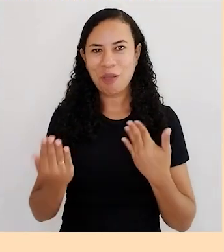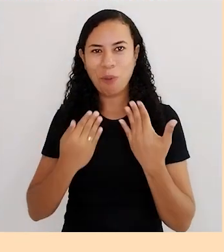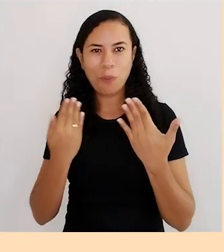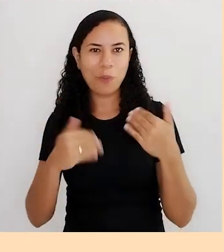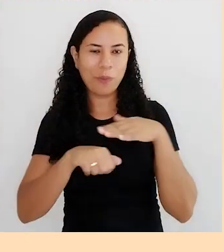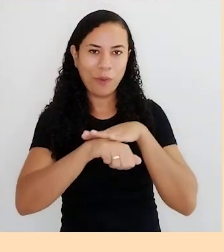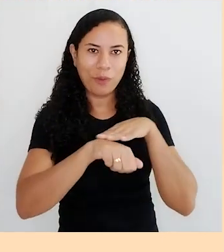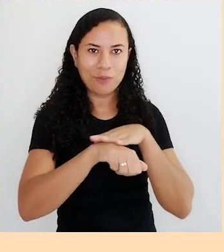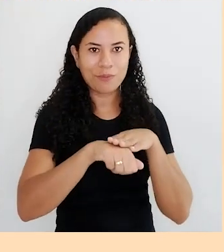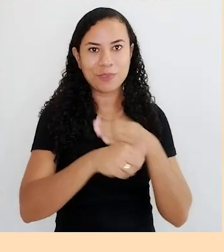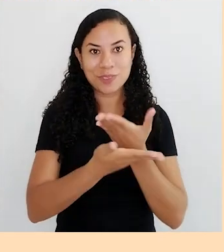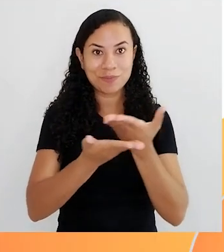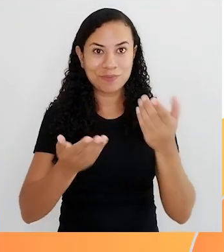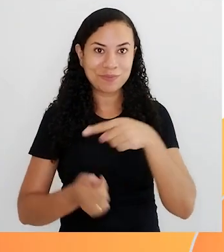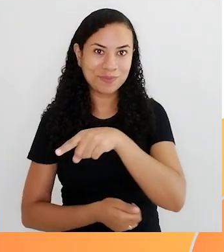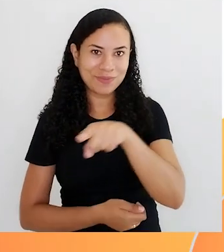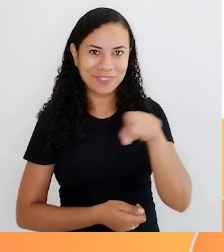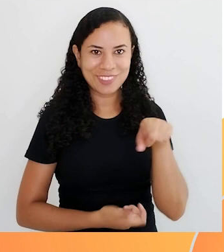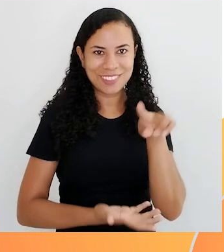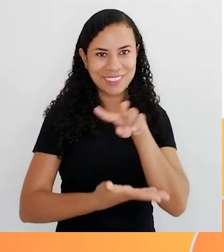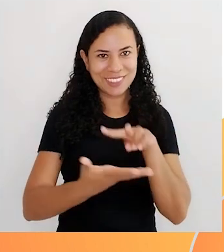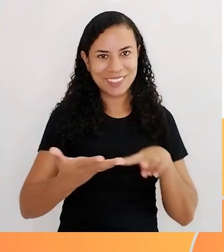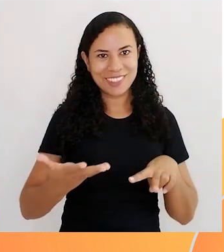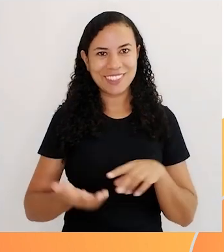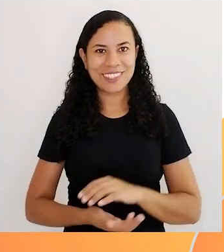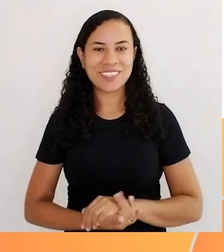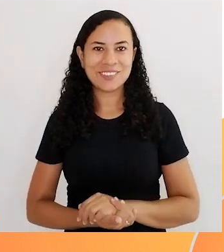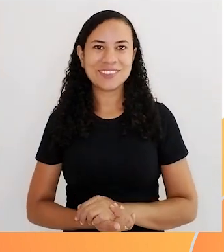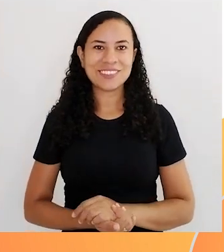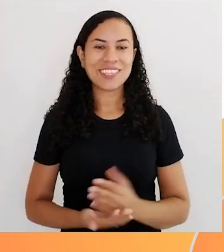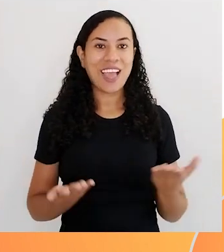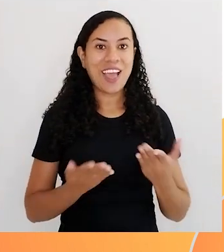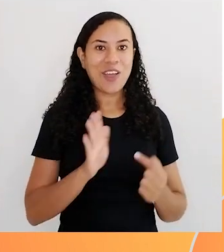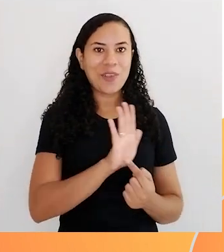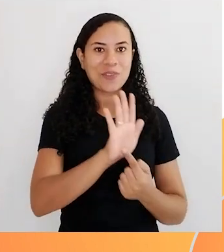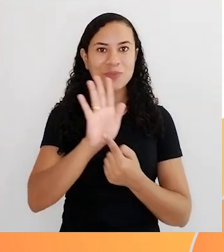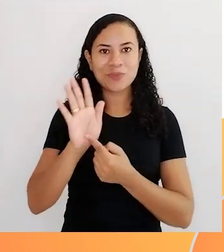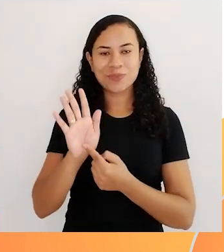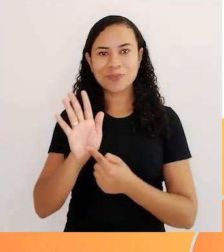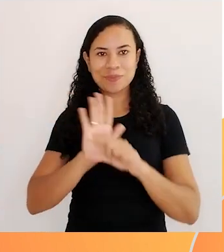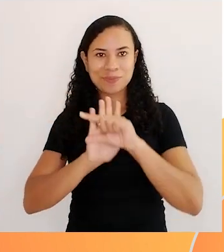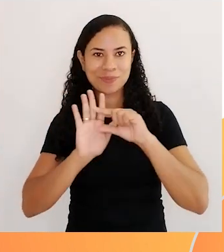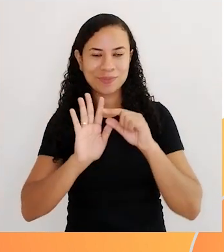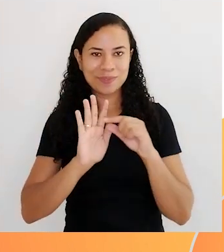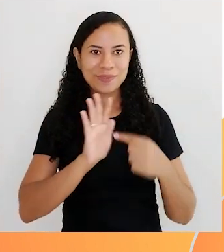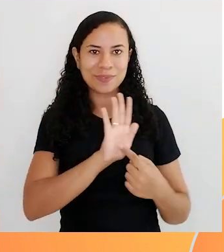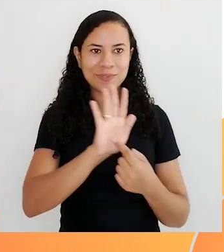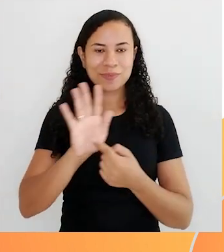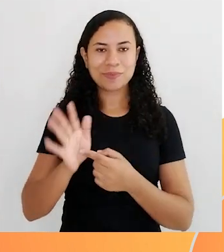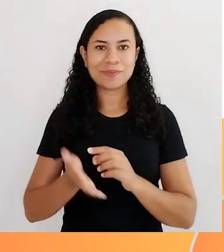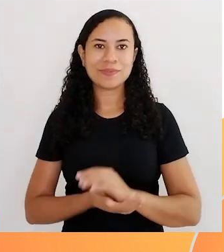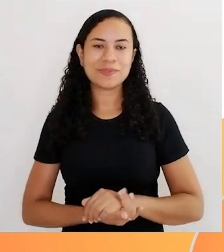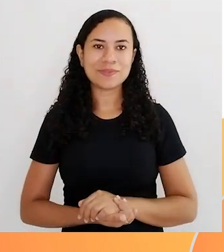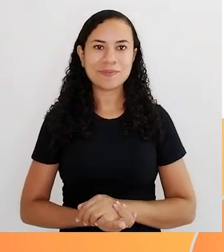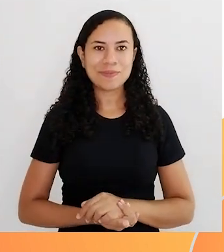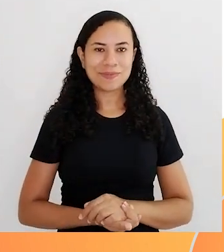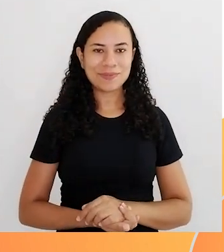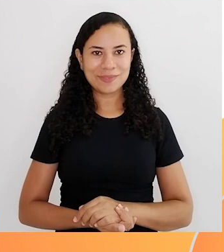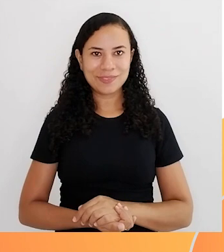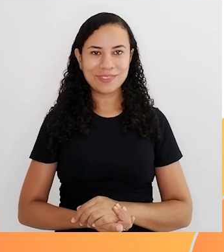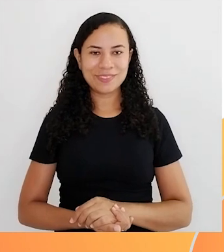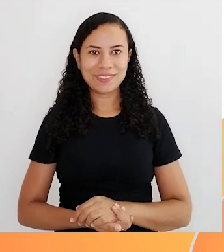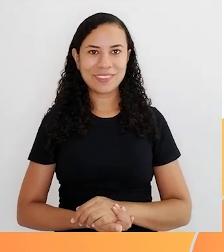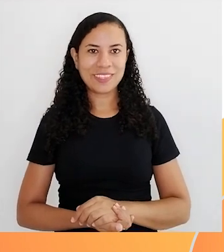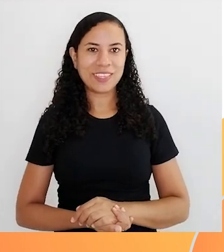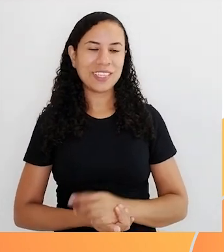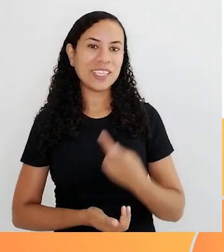com você, leitor. Vamos a uma citação de Luiz Fernando Veríssimo, cronista brasileiro. Seus